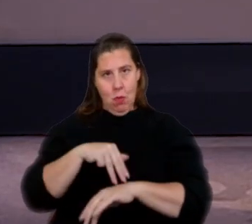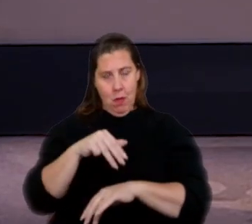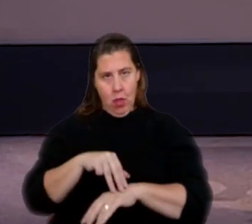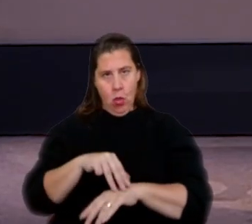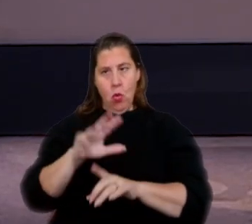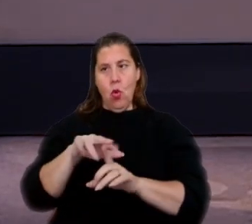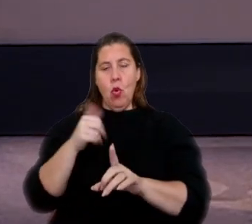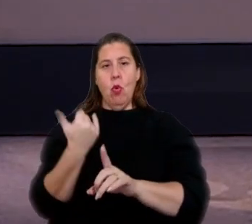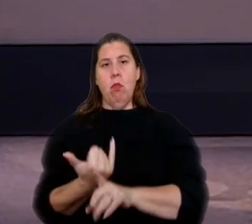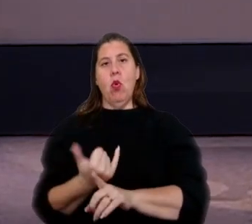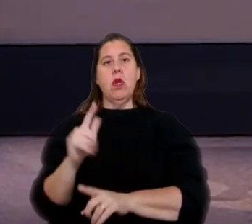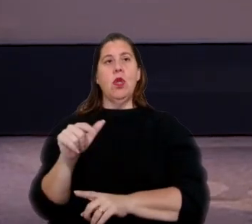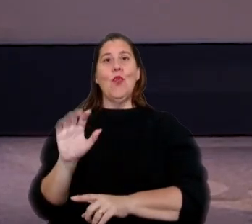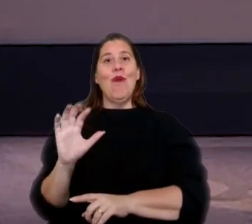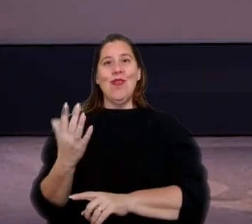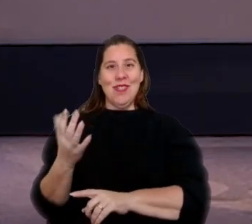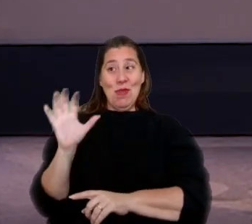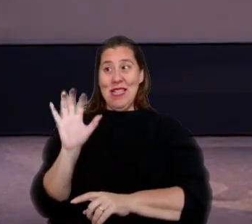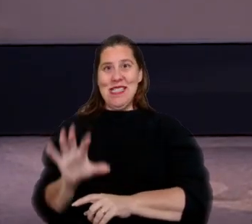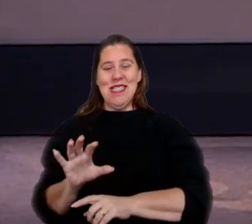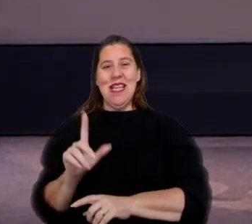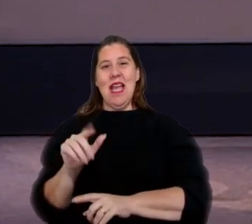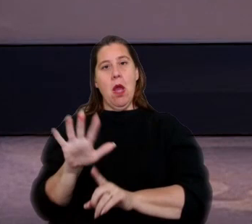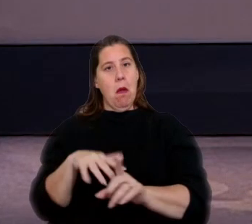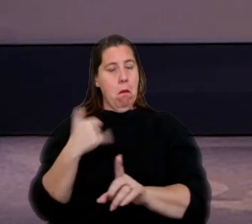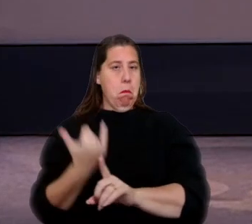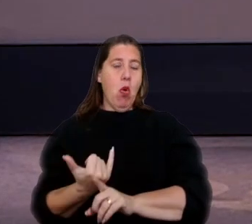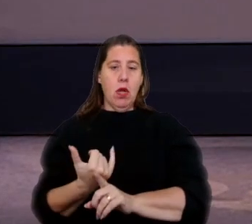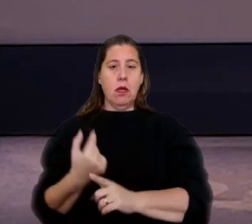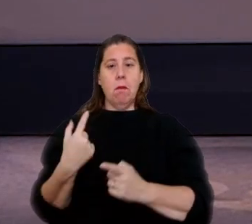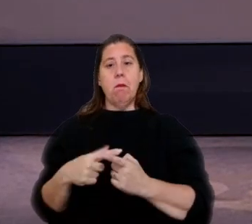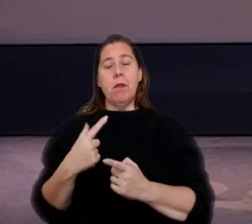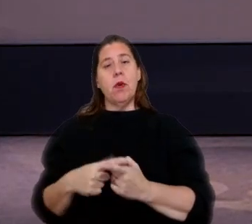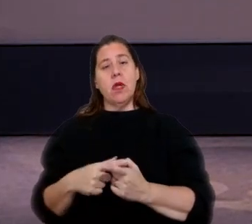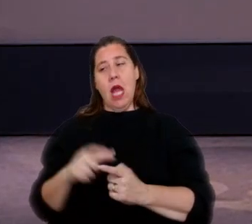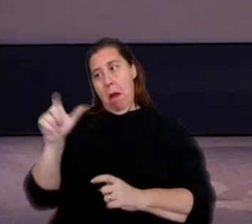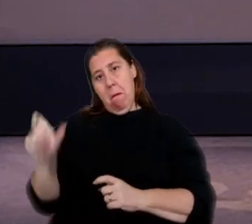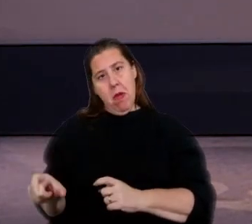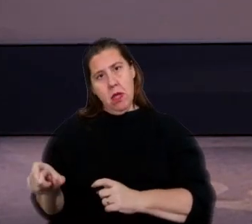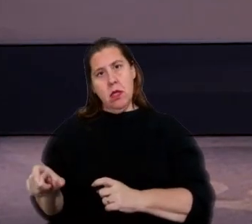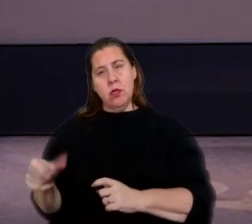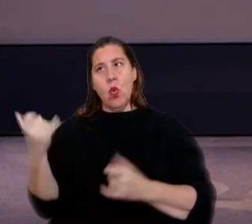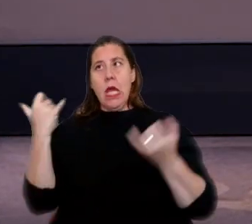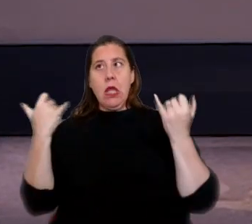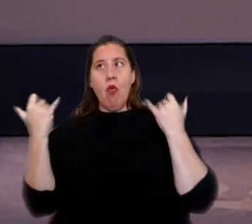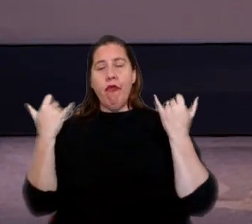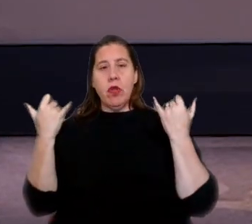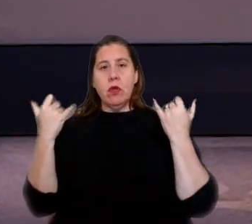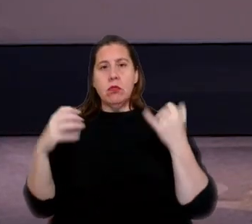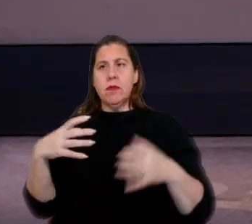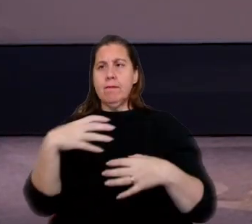instâncias. O bullying não é o fato em si. O bullying é bullying porque a pessoa que